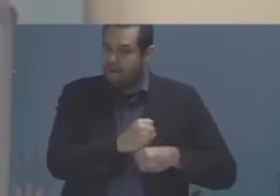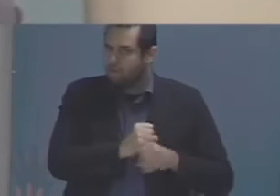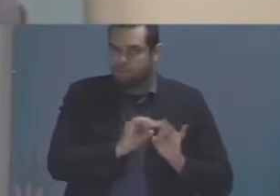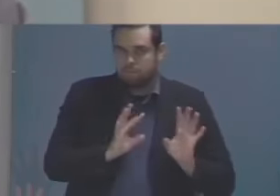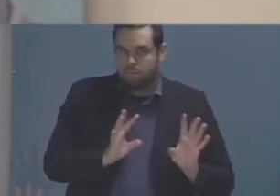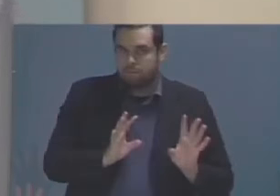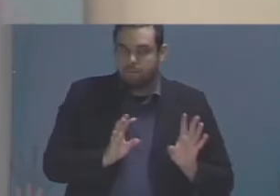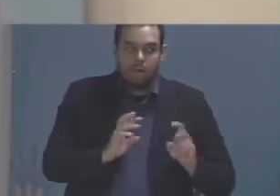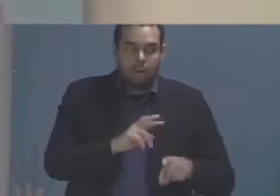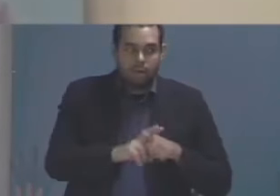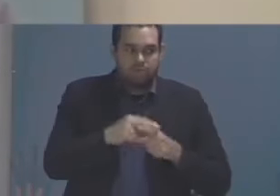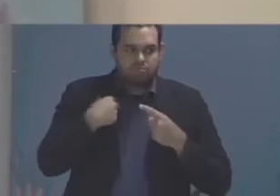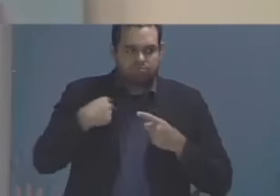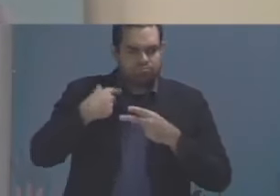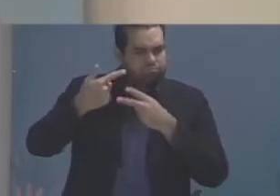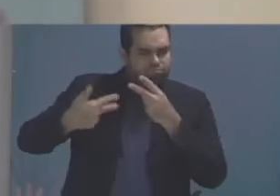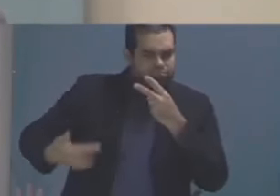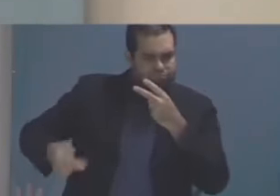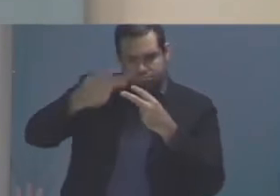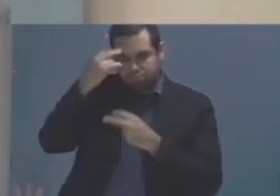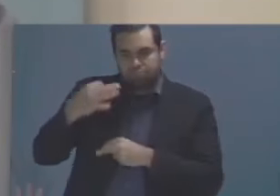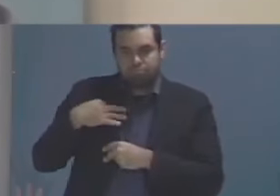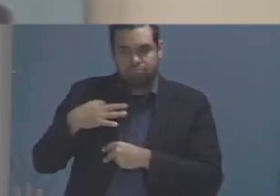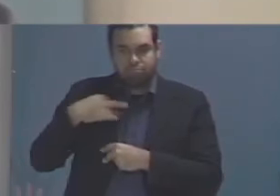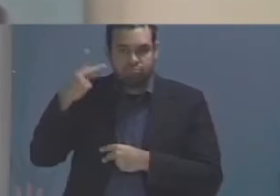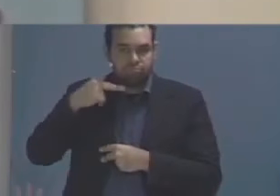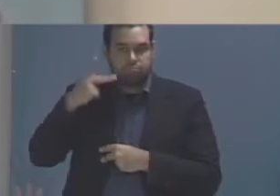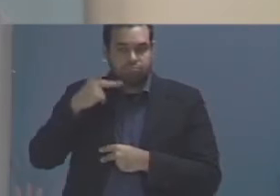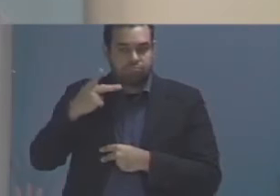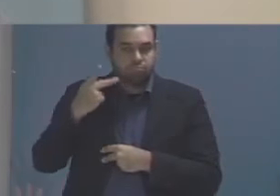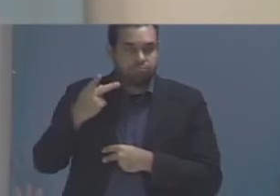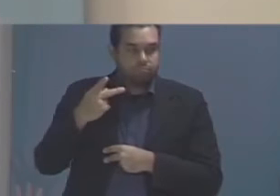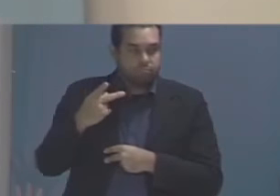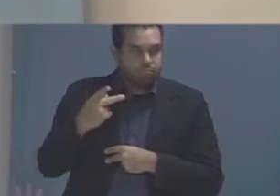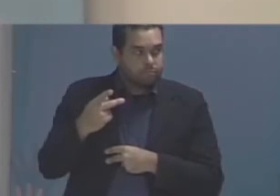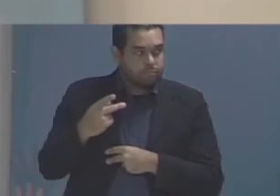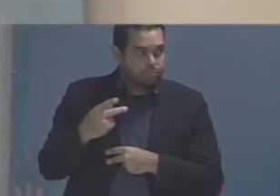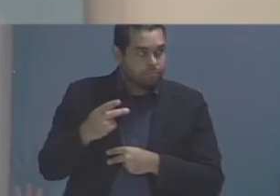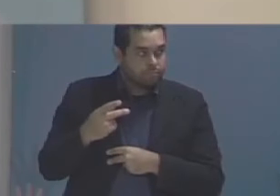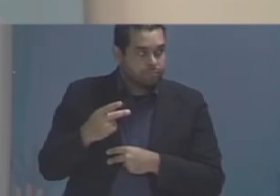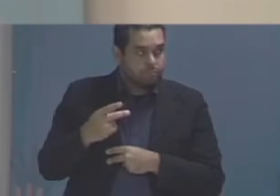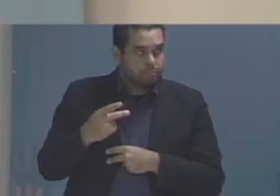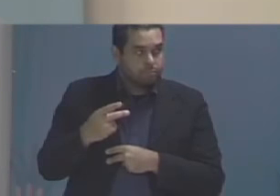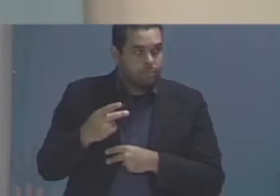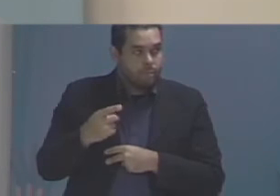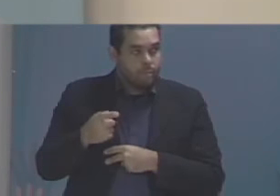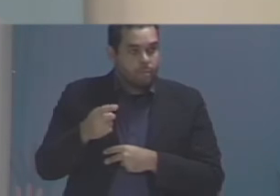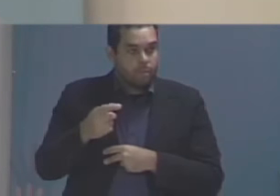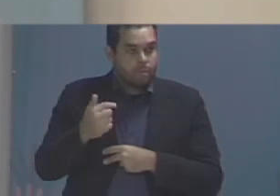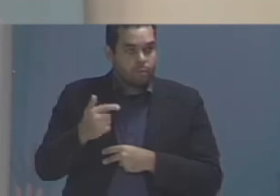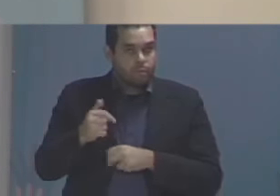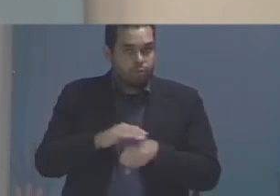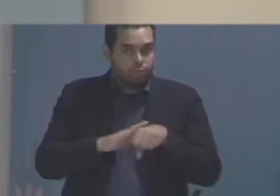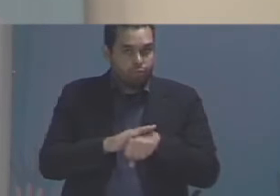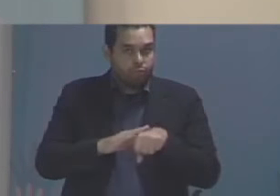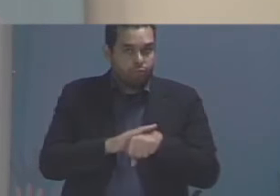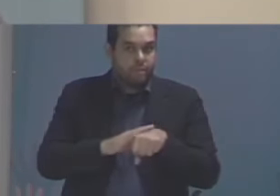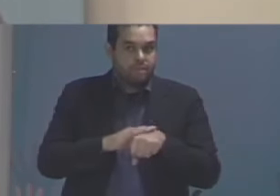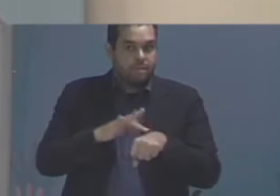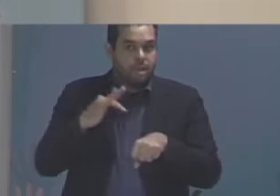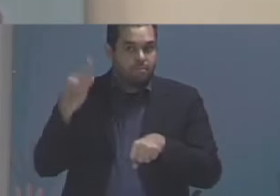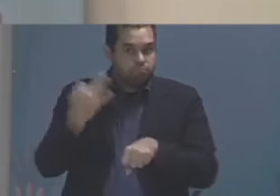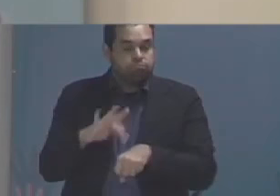nós podemos identificar as pessoas, que um nasceu do outro. Na verdade, mudou-se foi o chicote, não mudou-se o método de